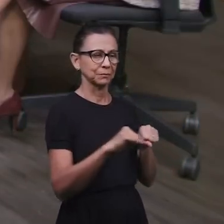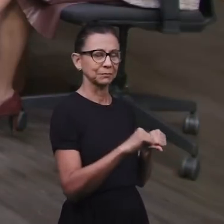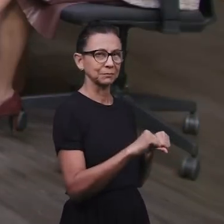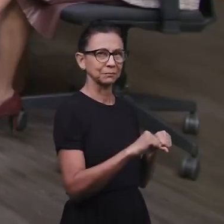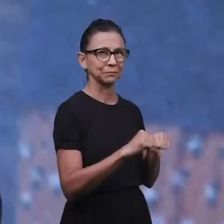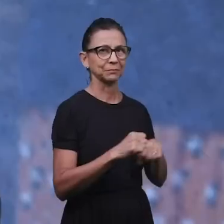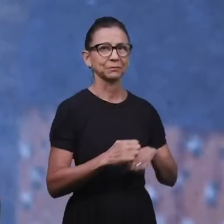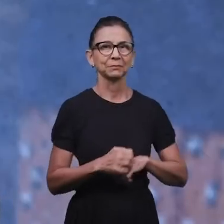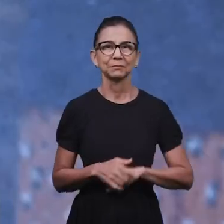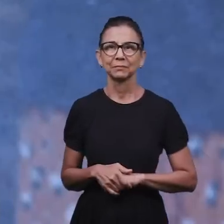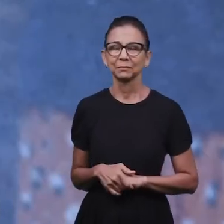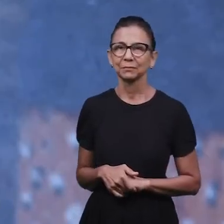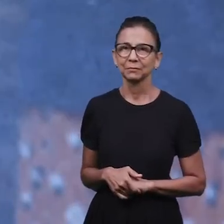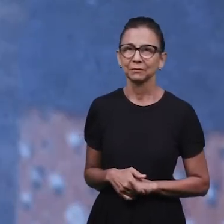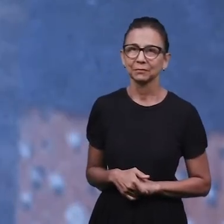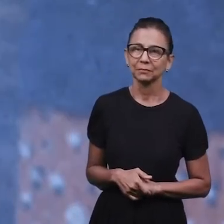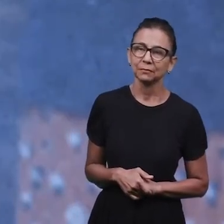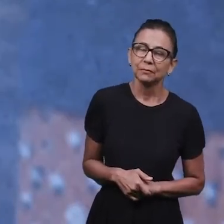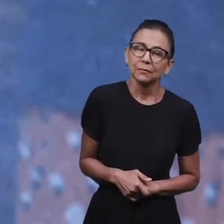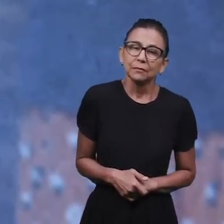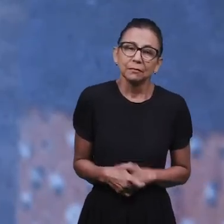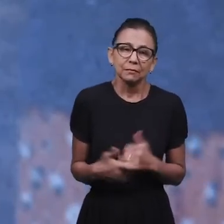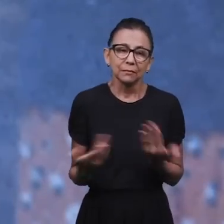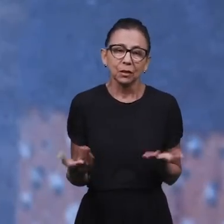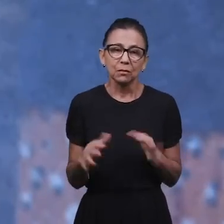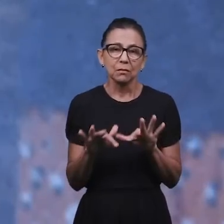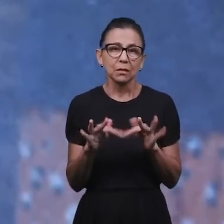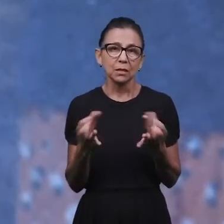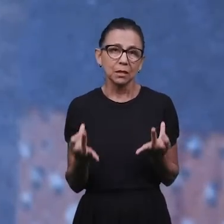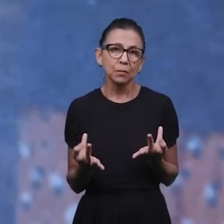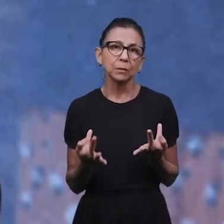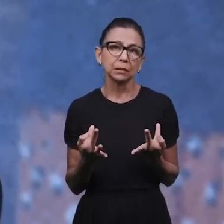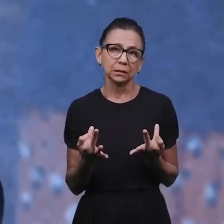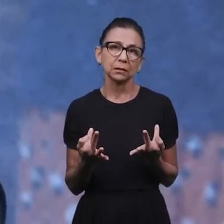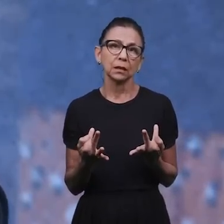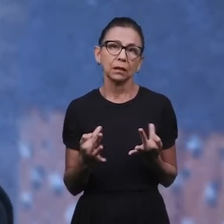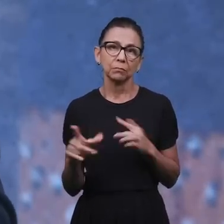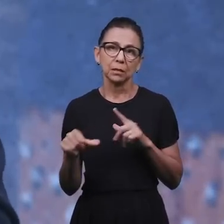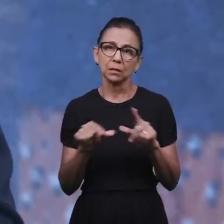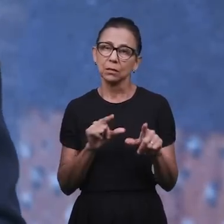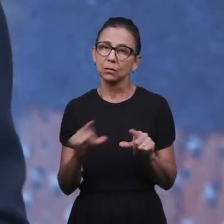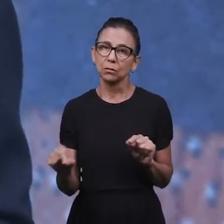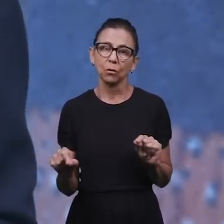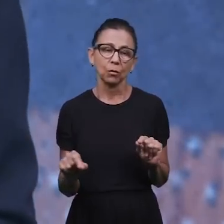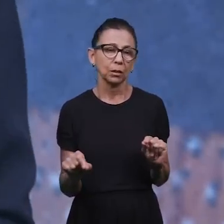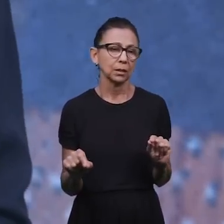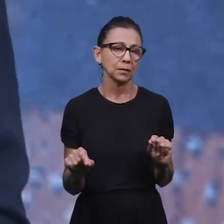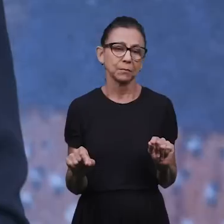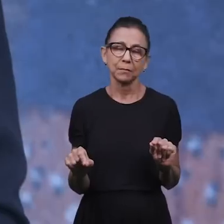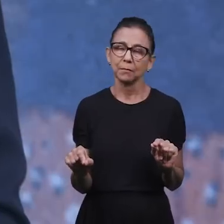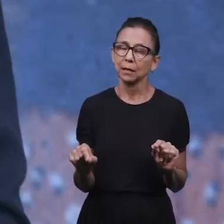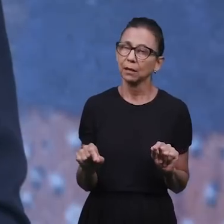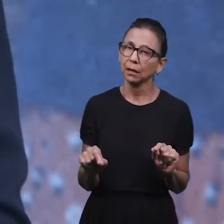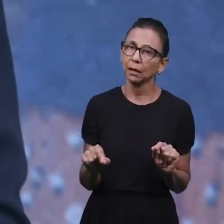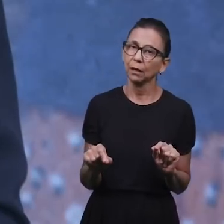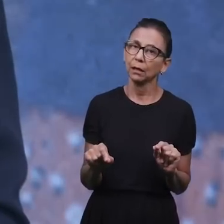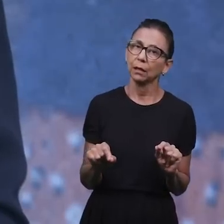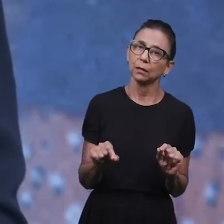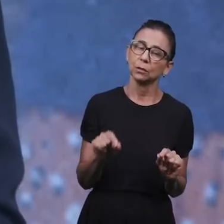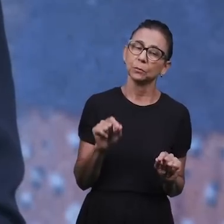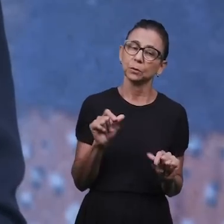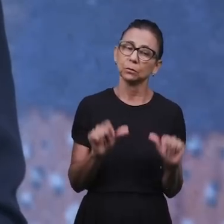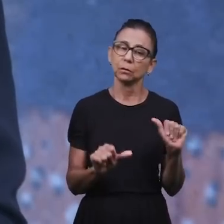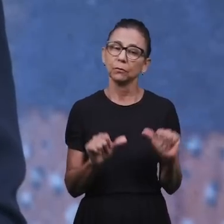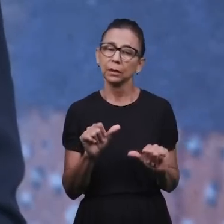essa situação de conveniência, seja porque naquele momento não convém. Então, é algo